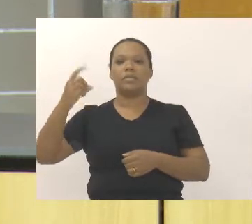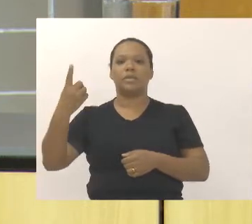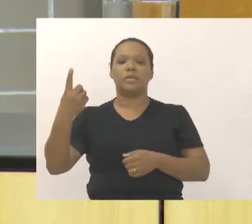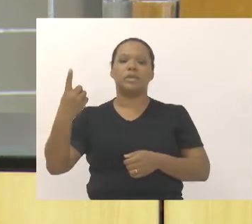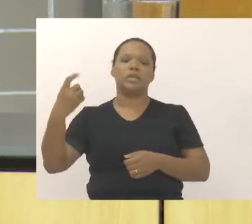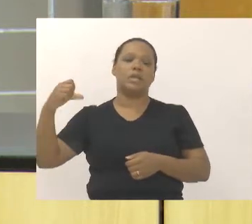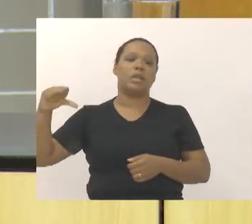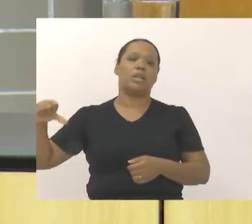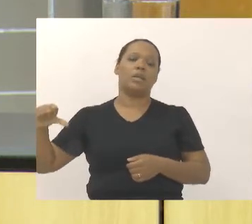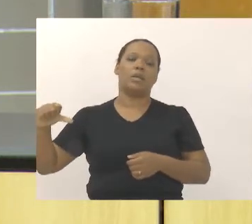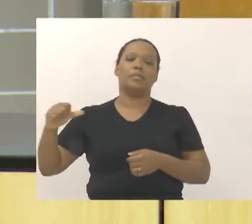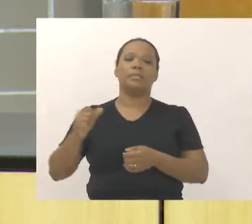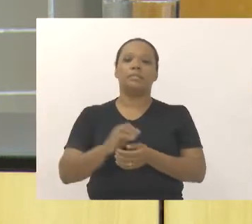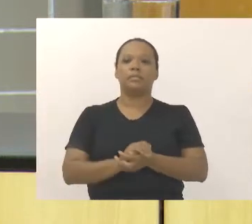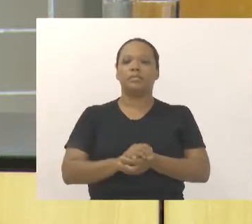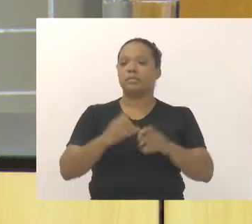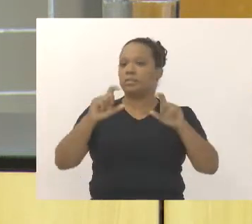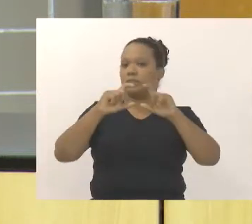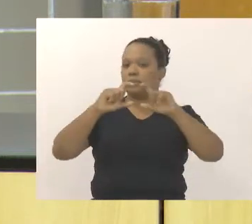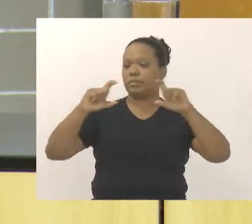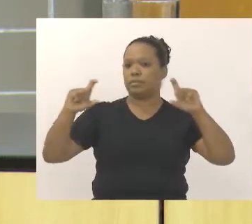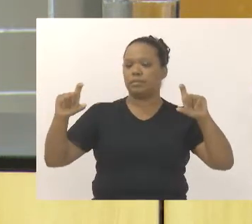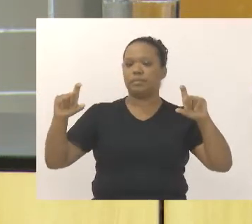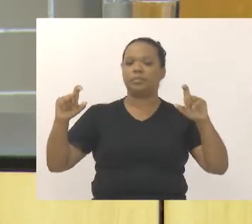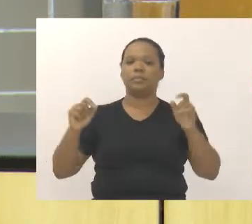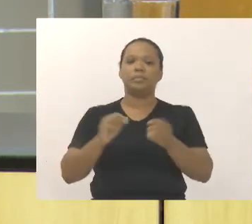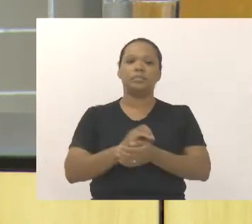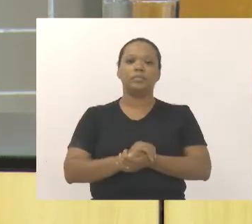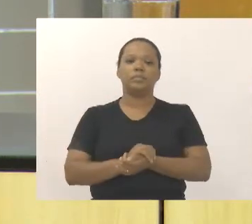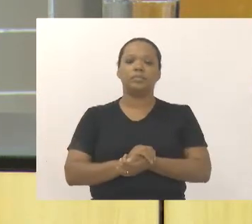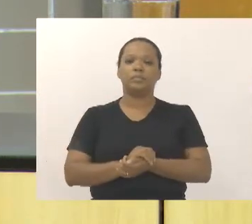29/2019, passa a ter a seguinte redação.